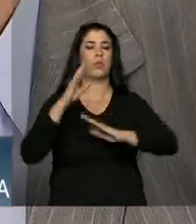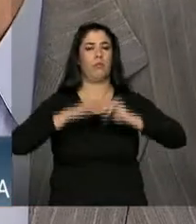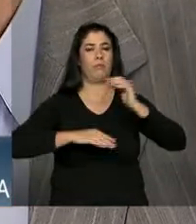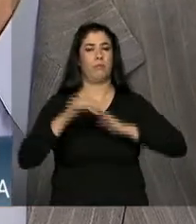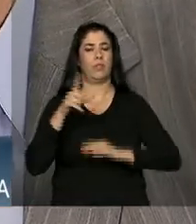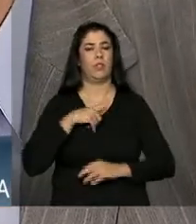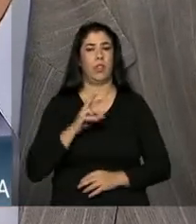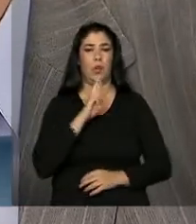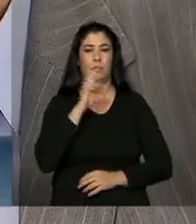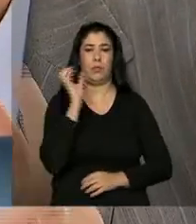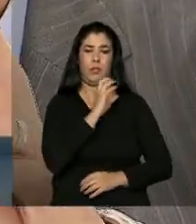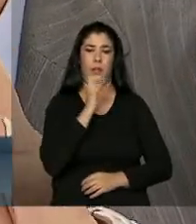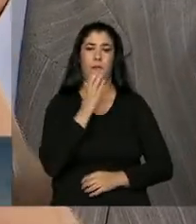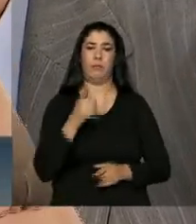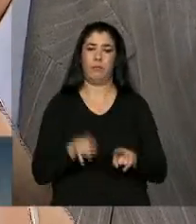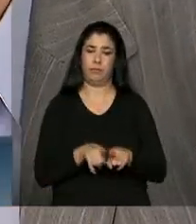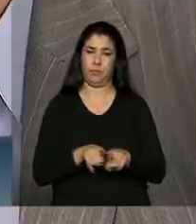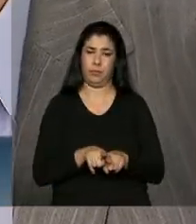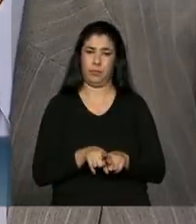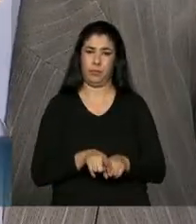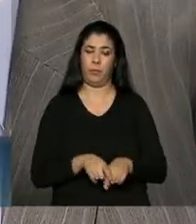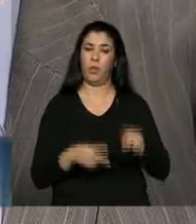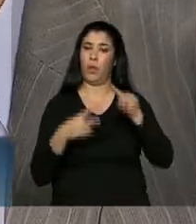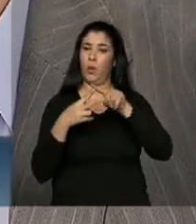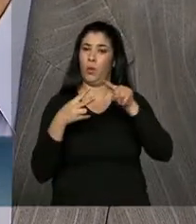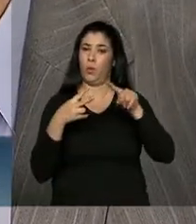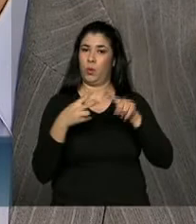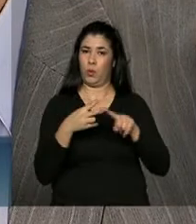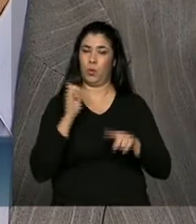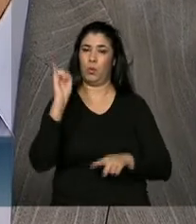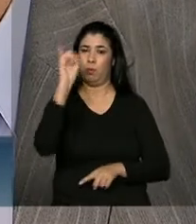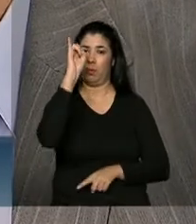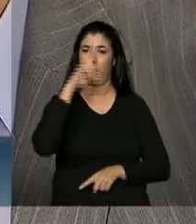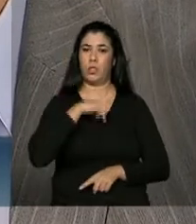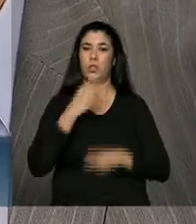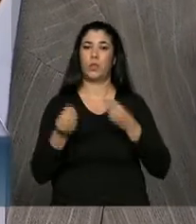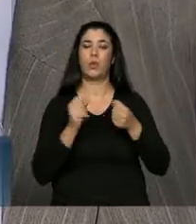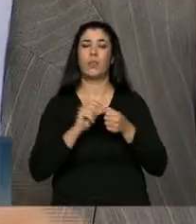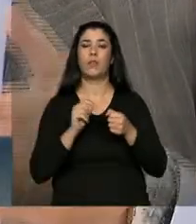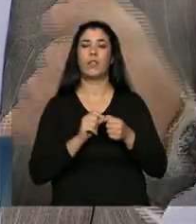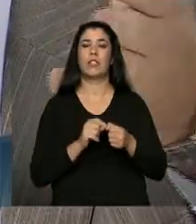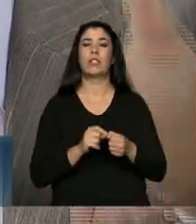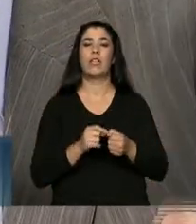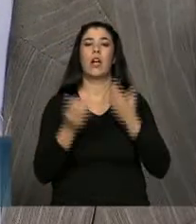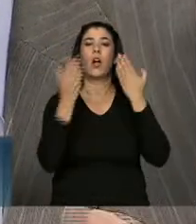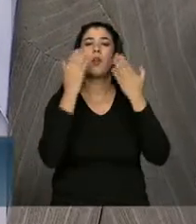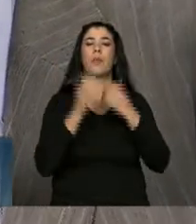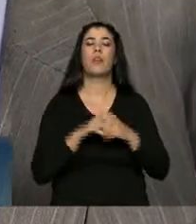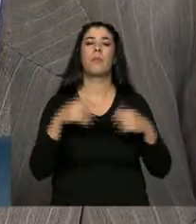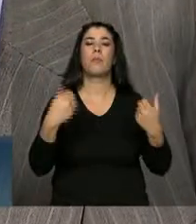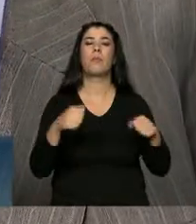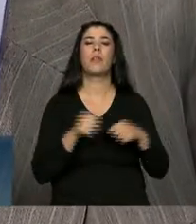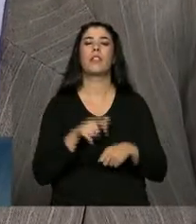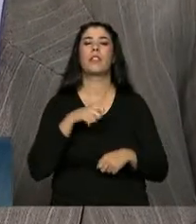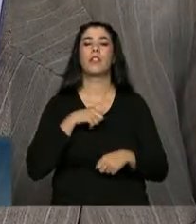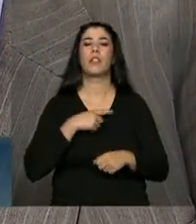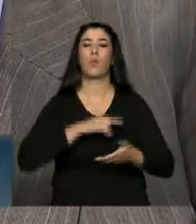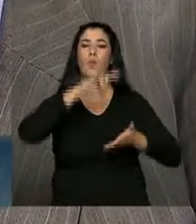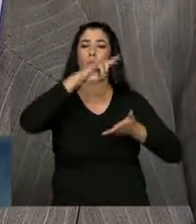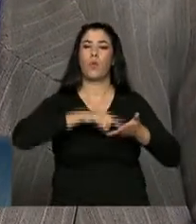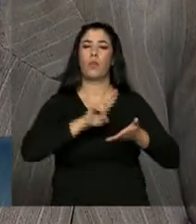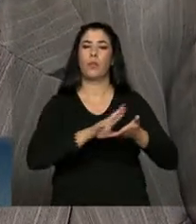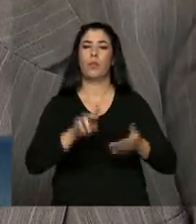ações tem uma resposta mais rápida dois pontos do com relação à questão do licenciamento ambiental esta semana